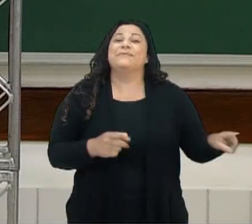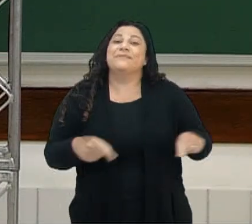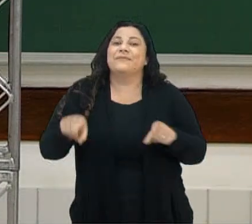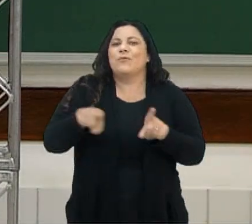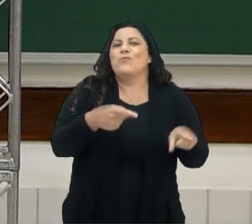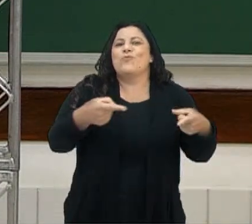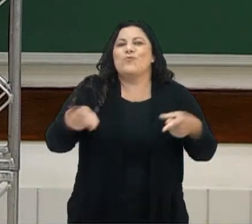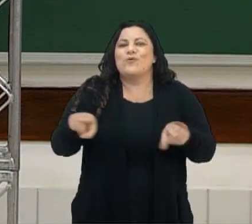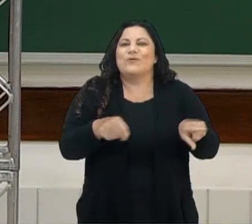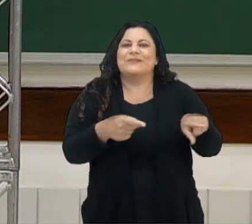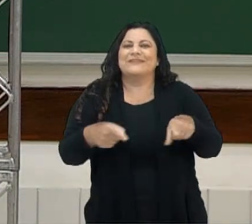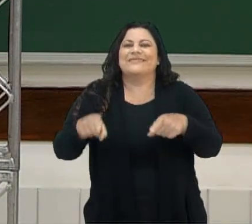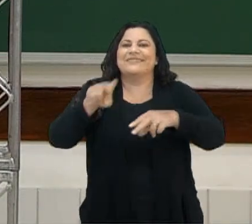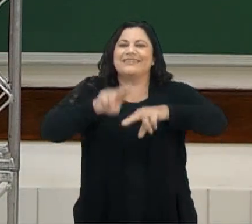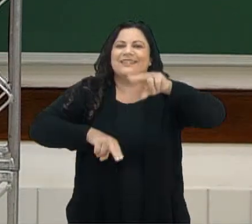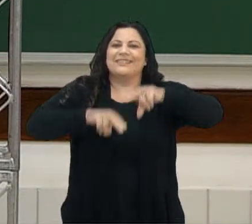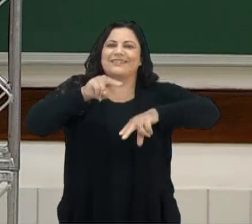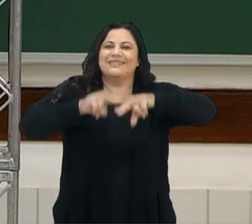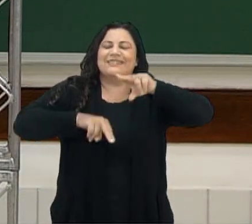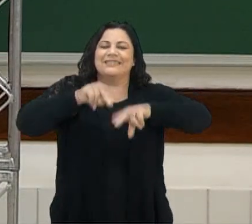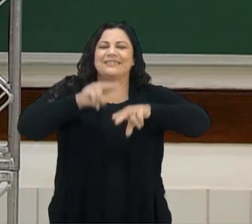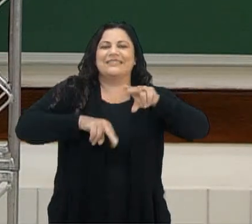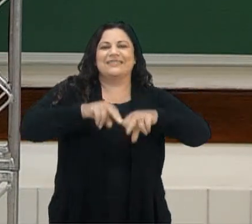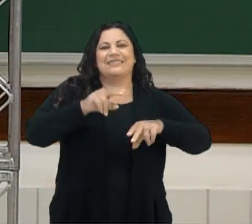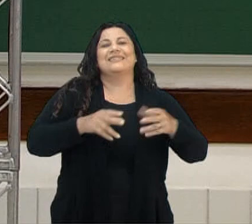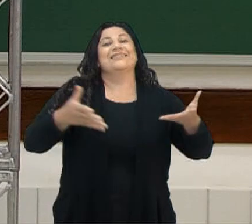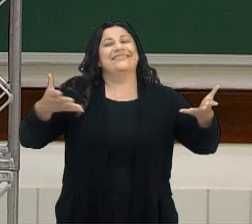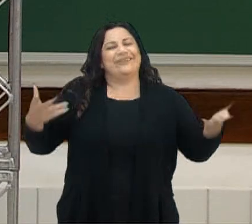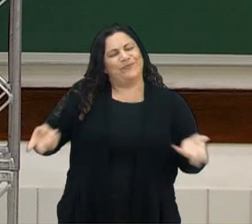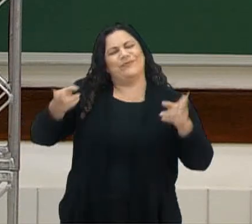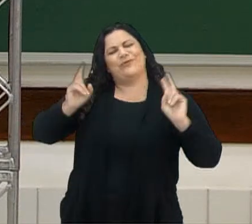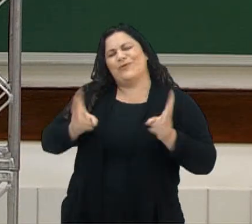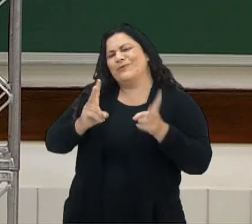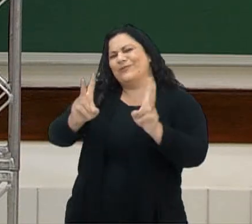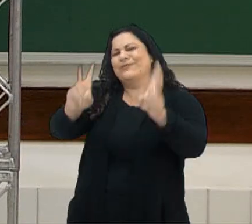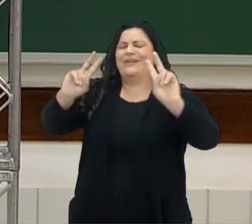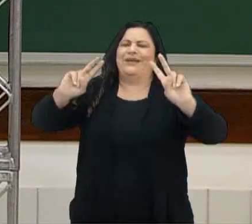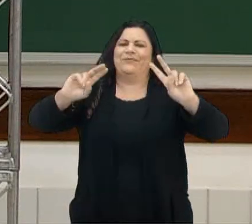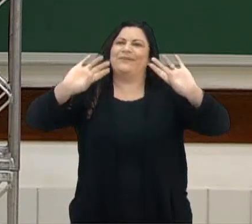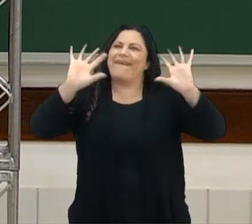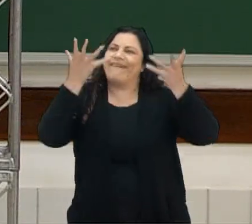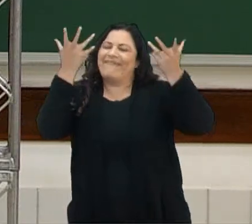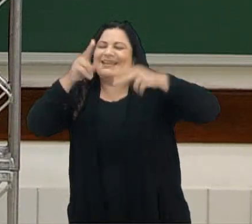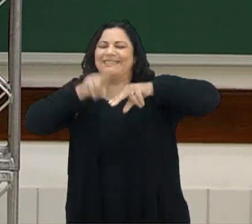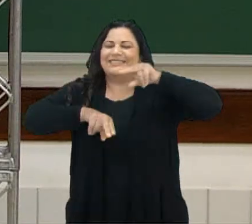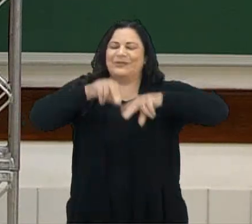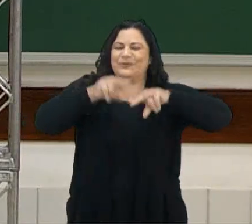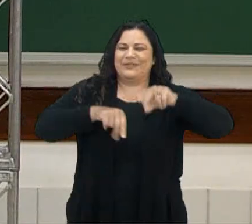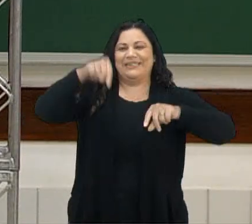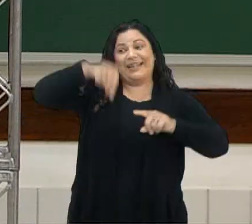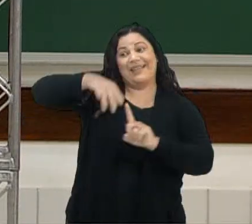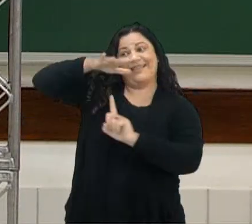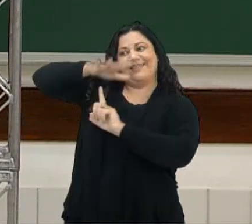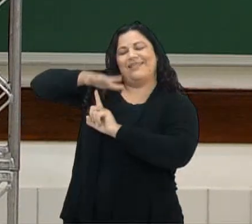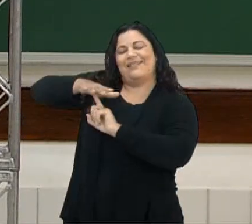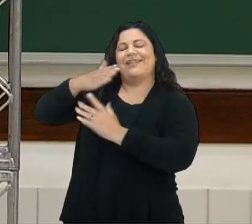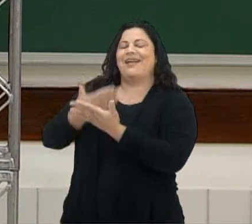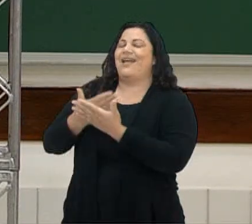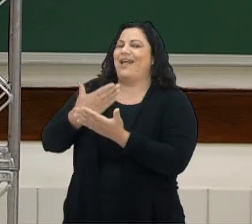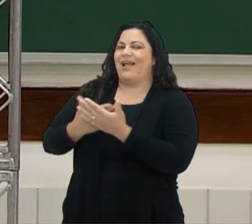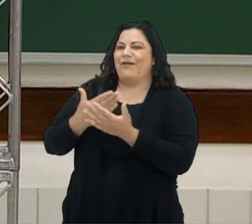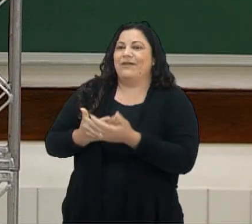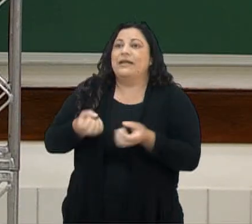Continuamos no clima junino aqui no Aula Paraná. Bem-vindos a mais uma aula de matemática. Eu sou a